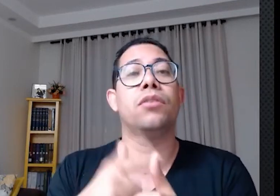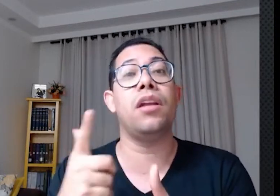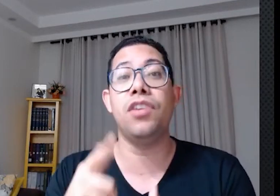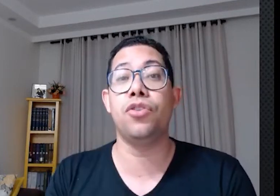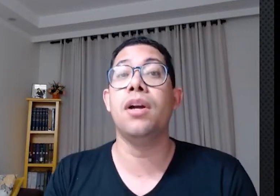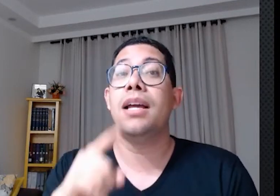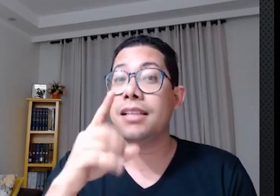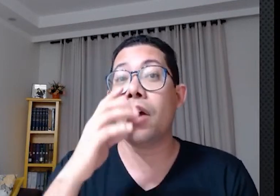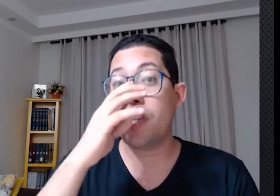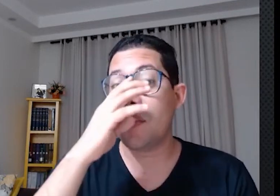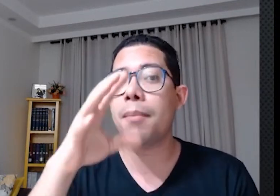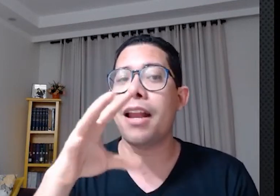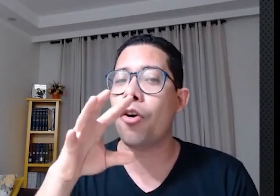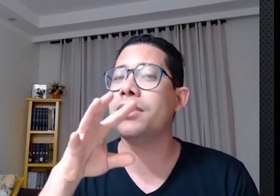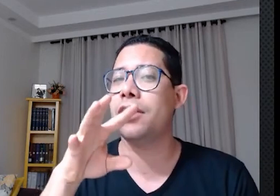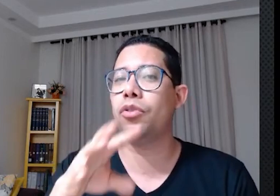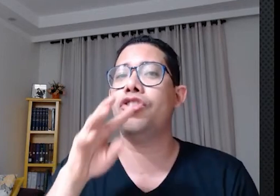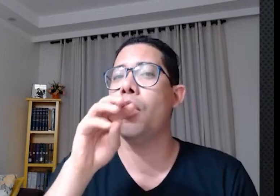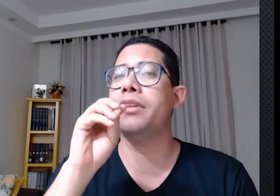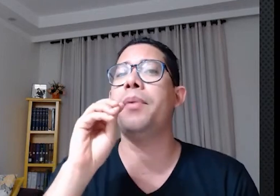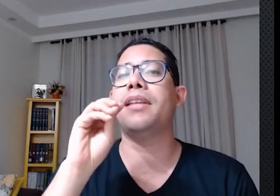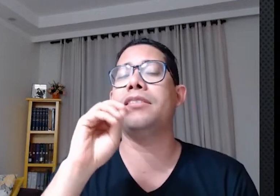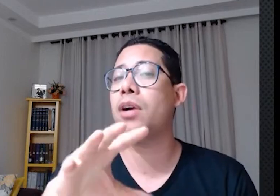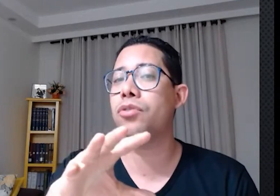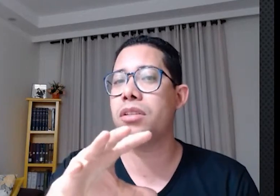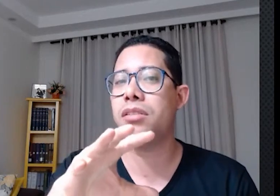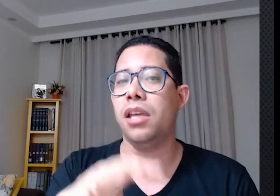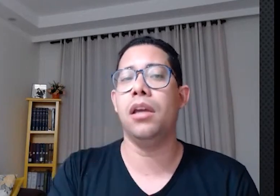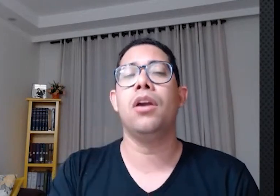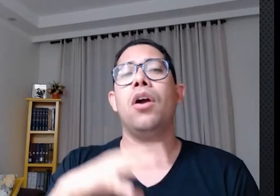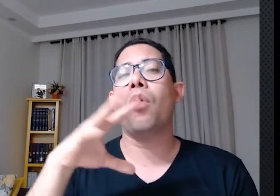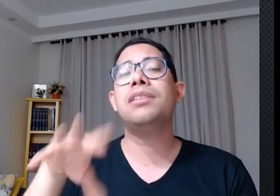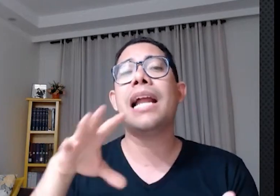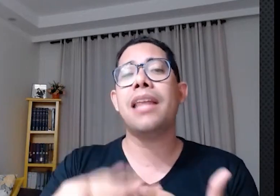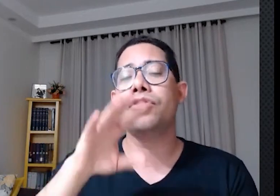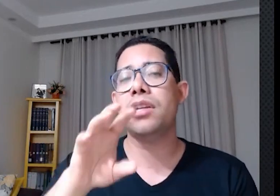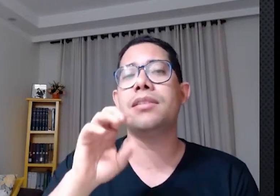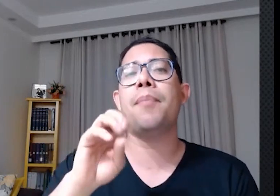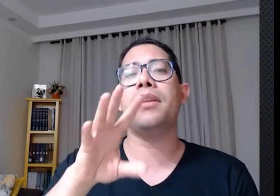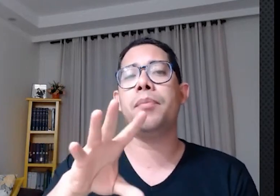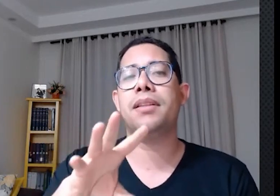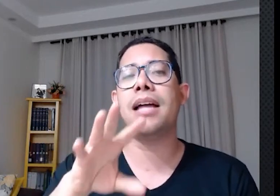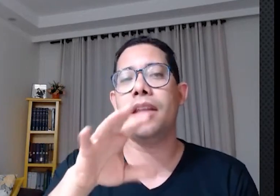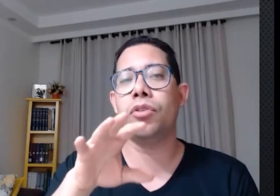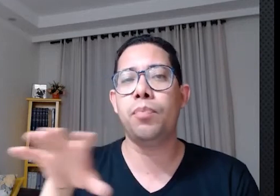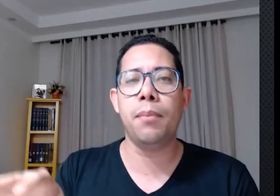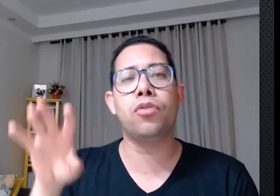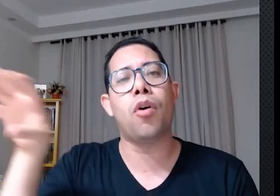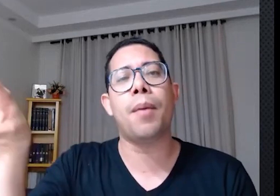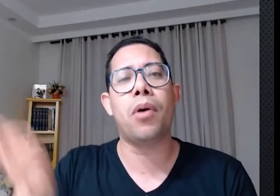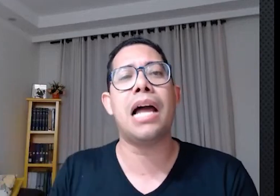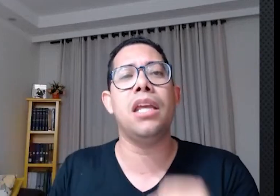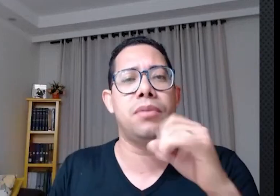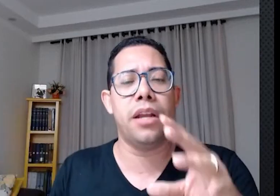falou a questão do Levítico. Nessa aula a gente vai trabalhar algumas questões de como interpretar situações assim. Qual estratégia utilizar para interpretar textos